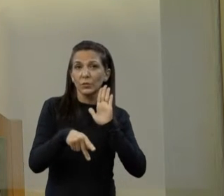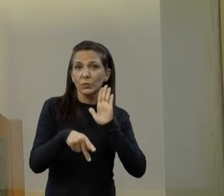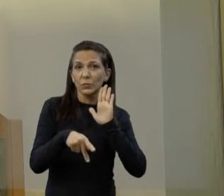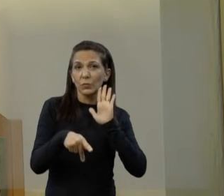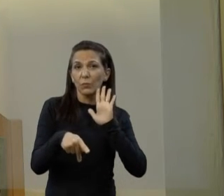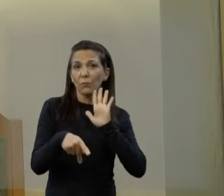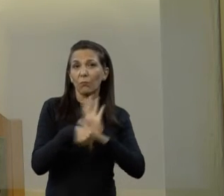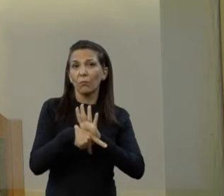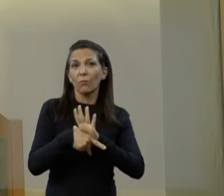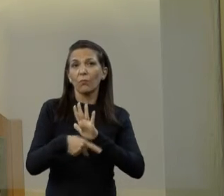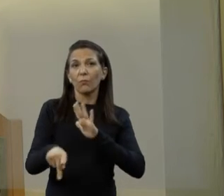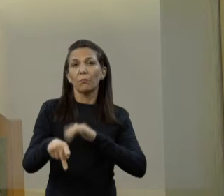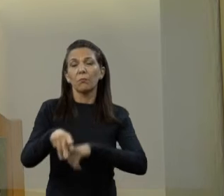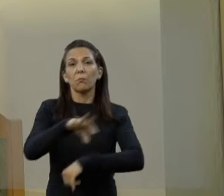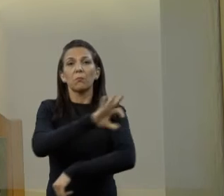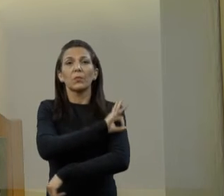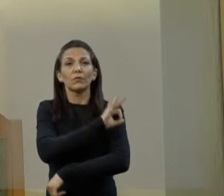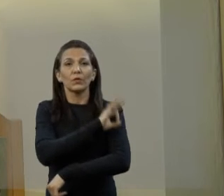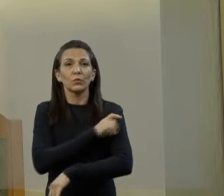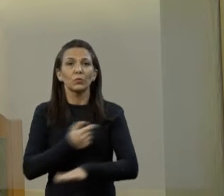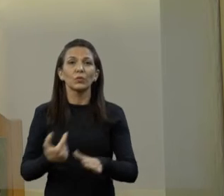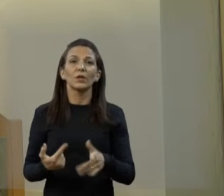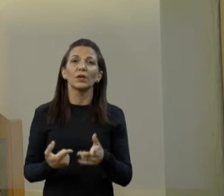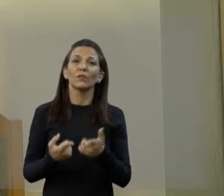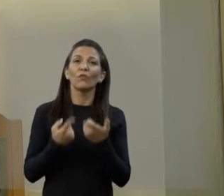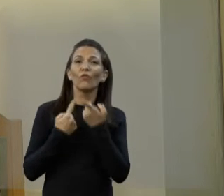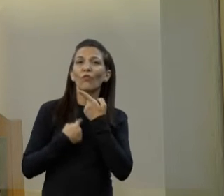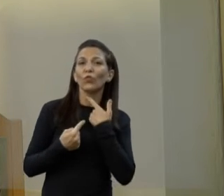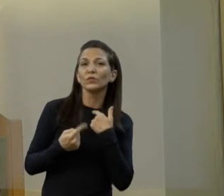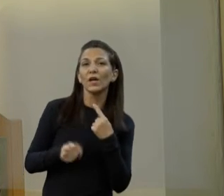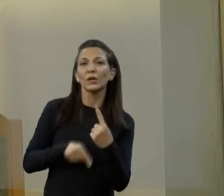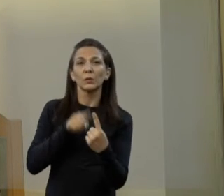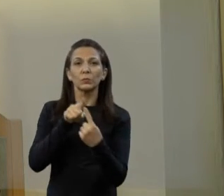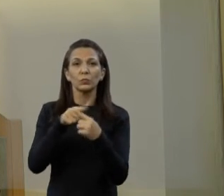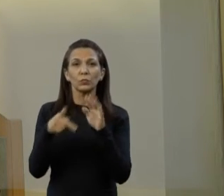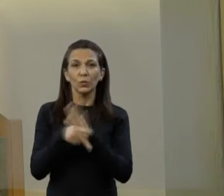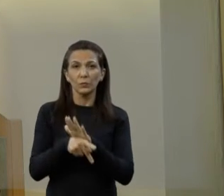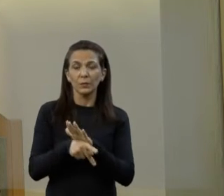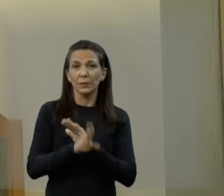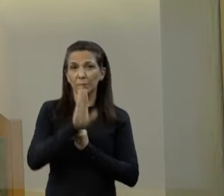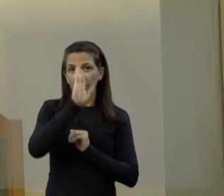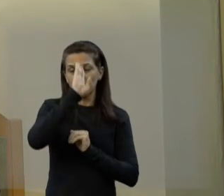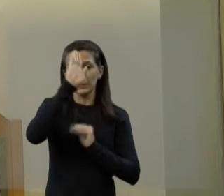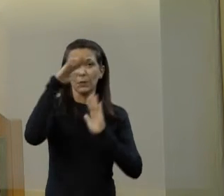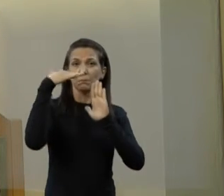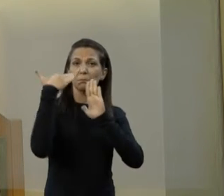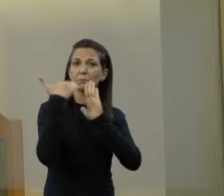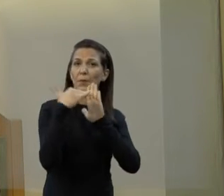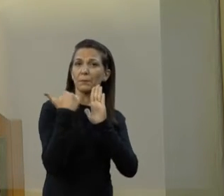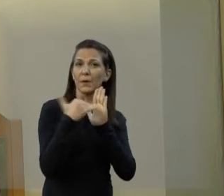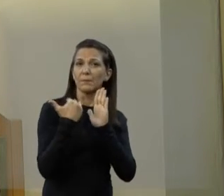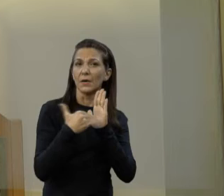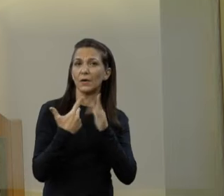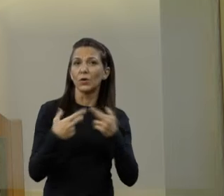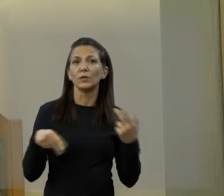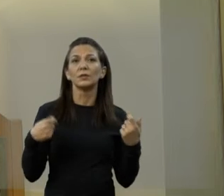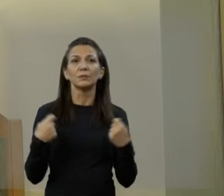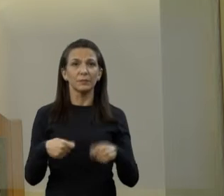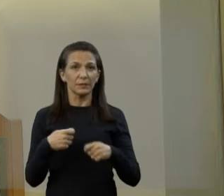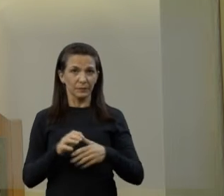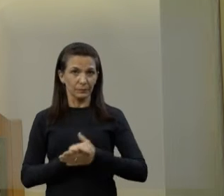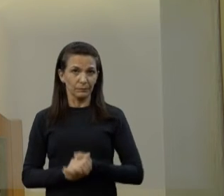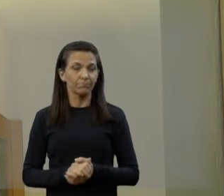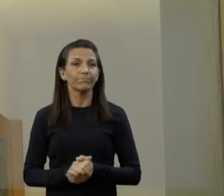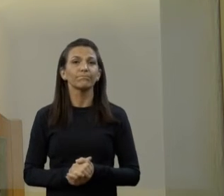vontades os seus desejos e os seus anseios as suas prioridades as suas necessidades